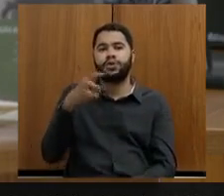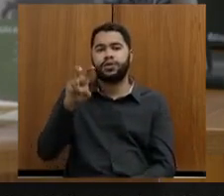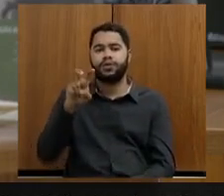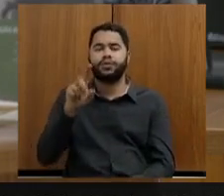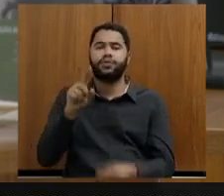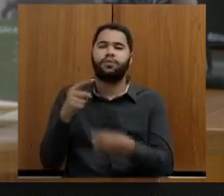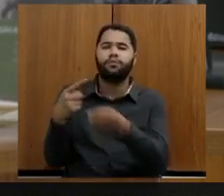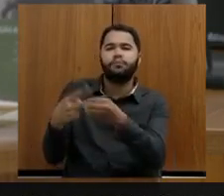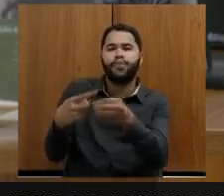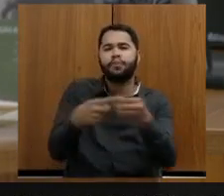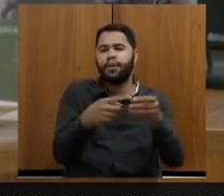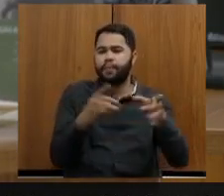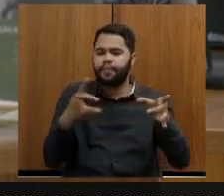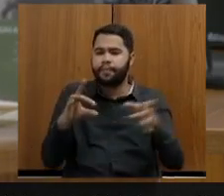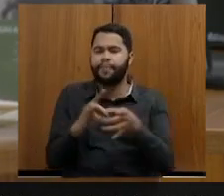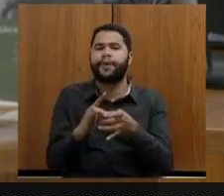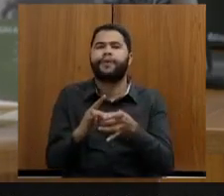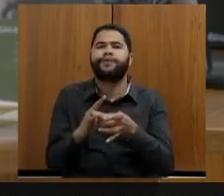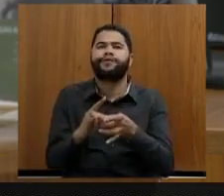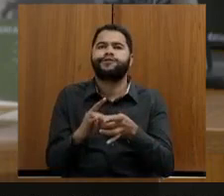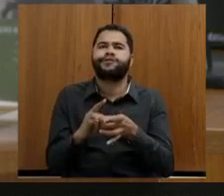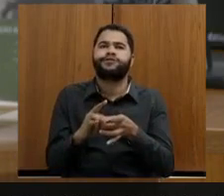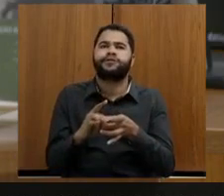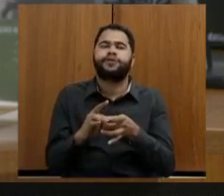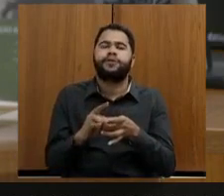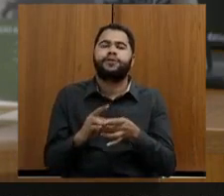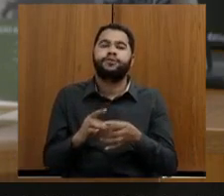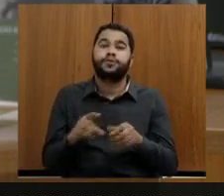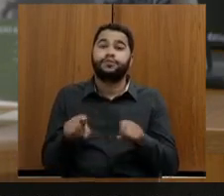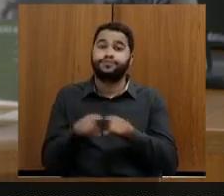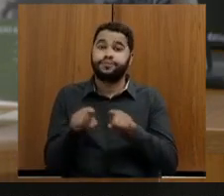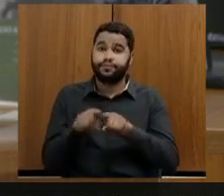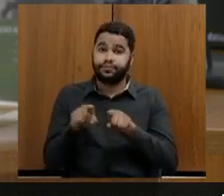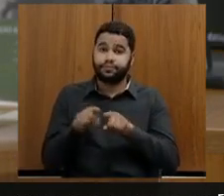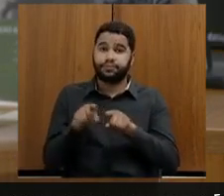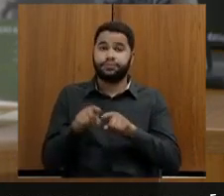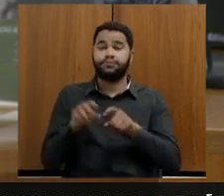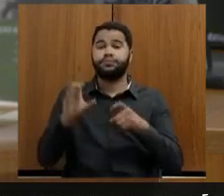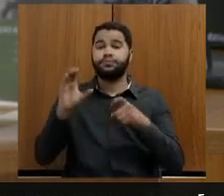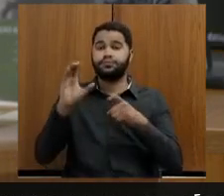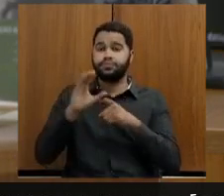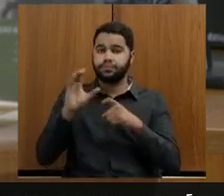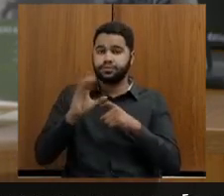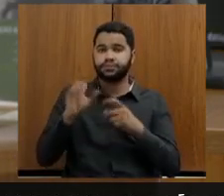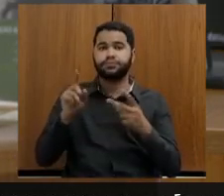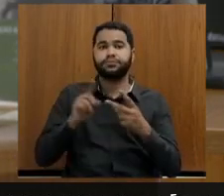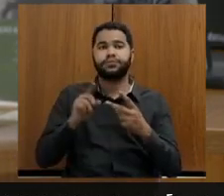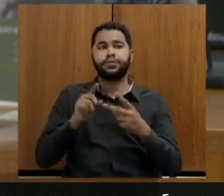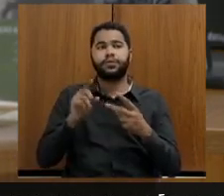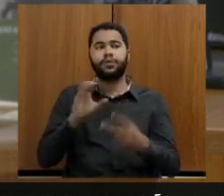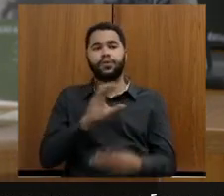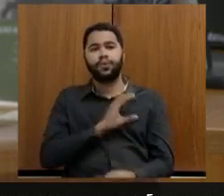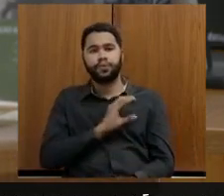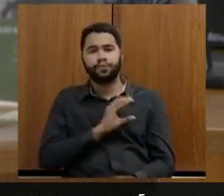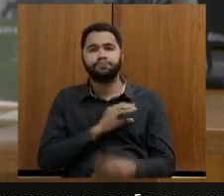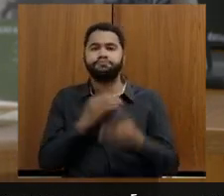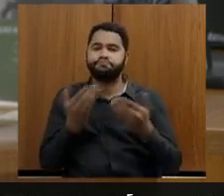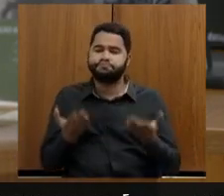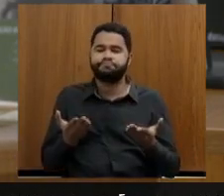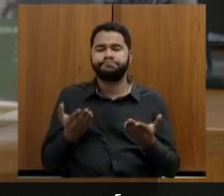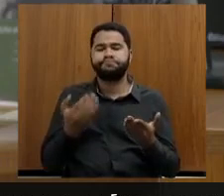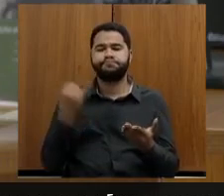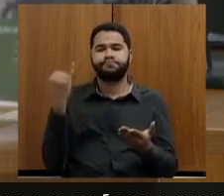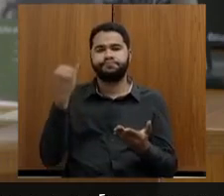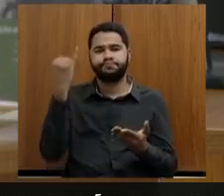Bocaiuva Regina vai Joaquim Felício Corinto Curvelo e a nossa 040